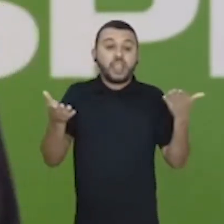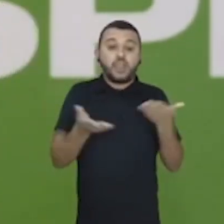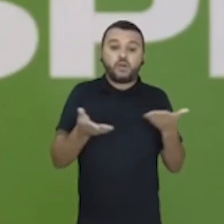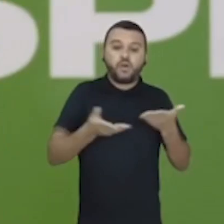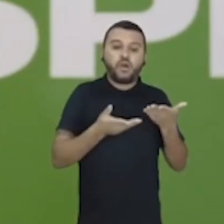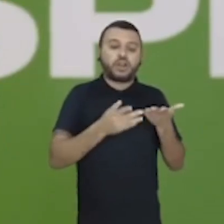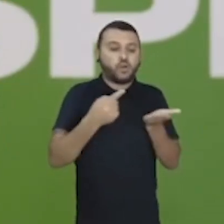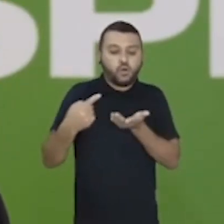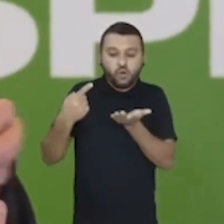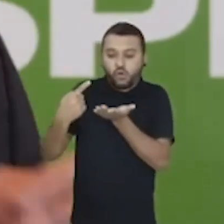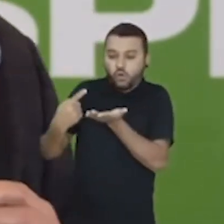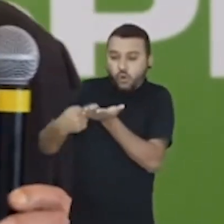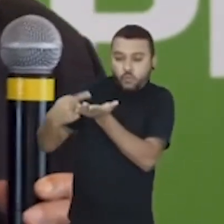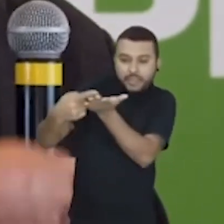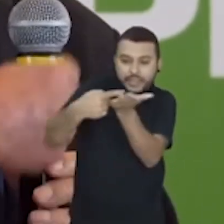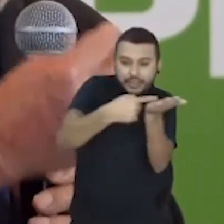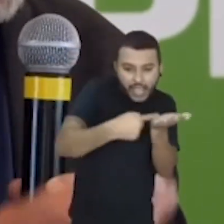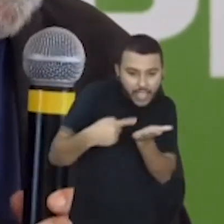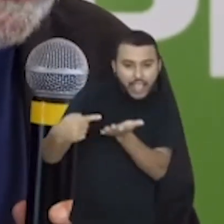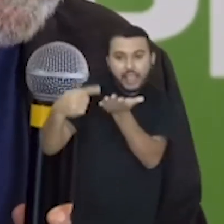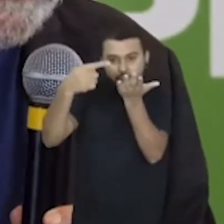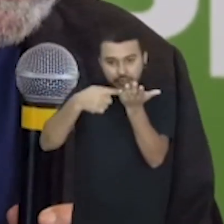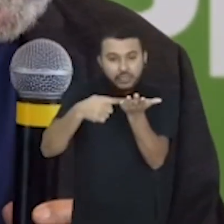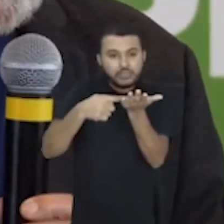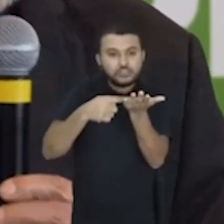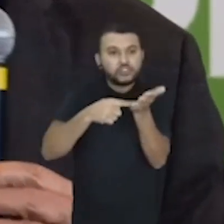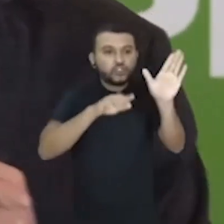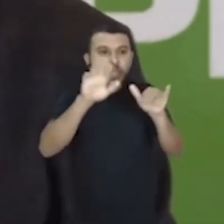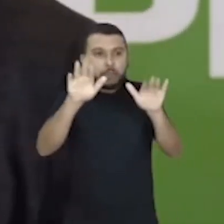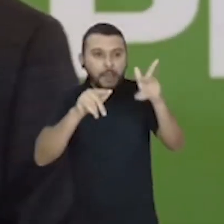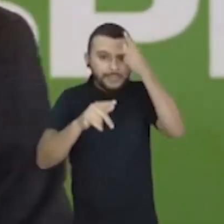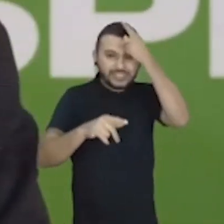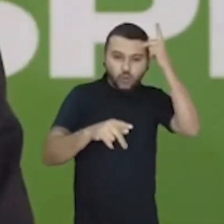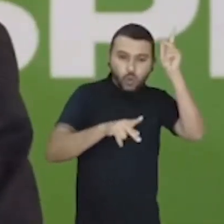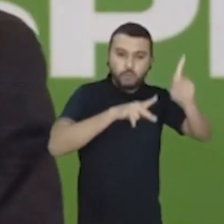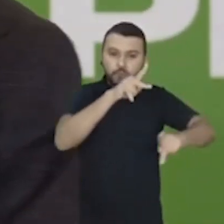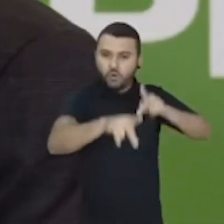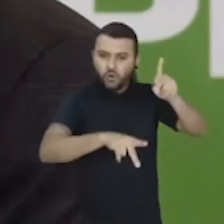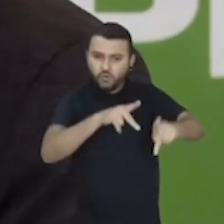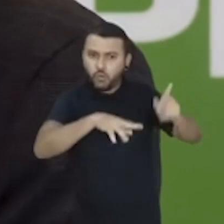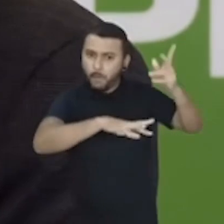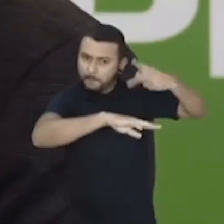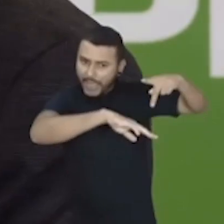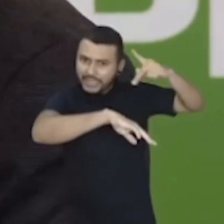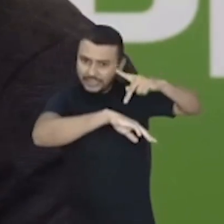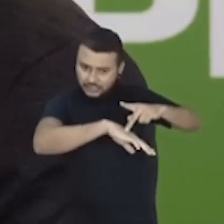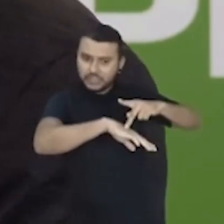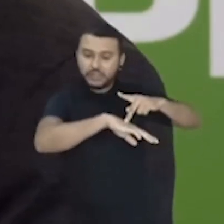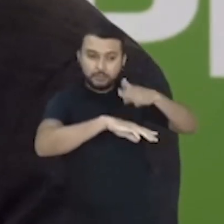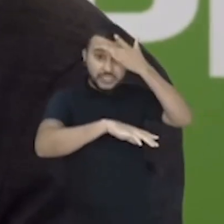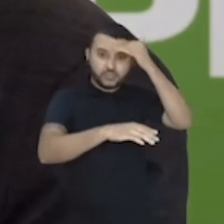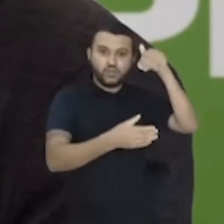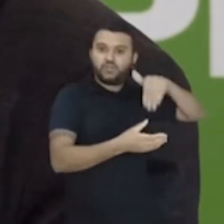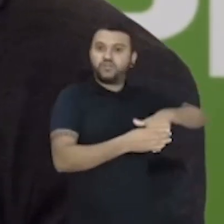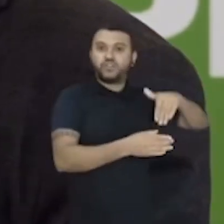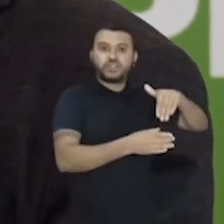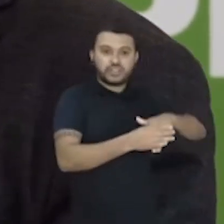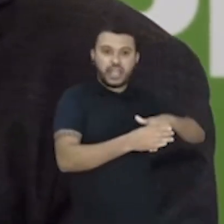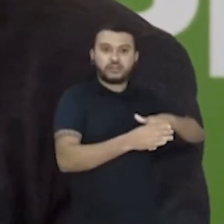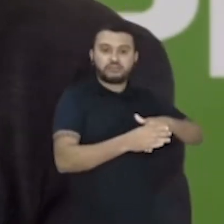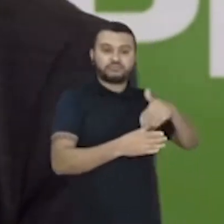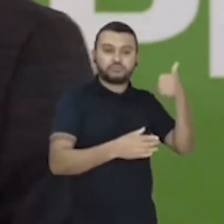temos que conversar com todas as pessoas neste país que não votaram conosco primeiro turno